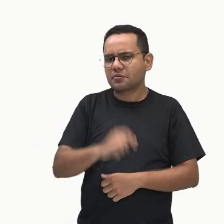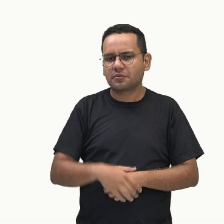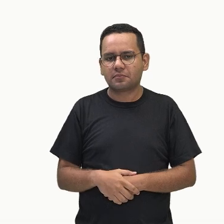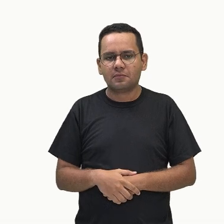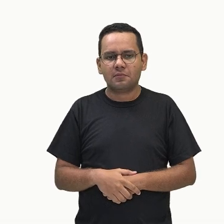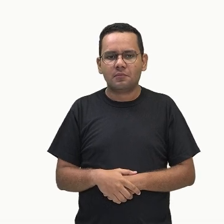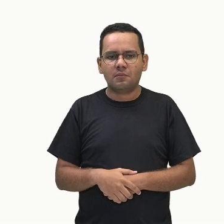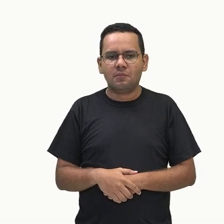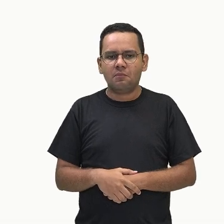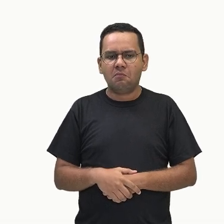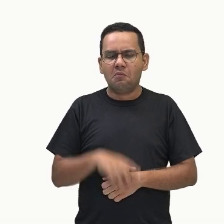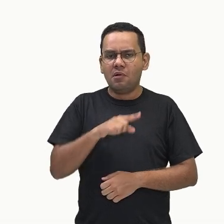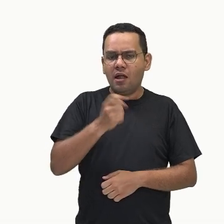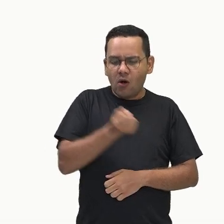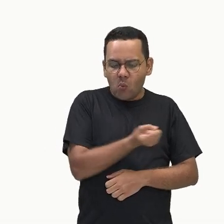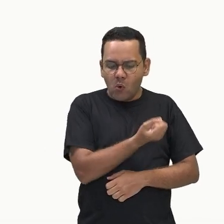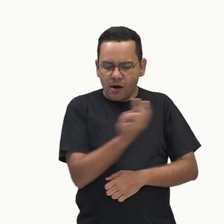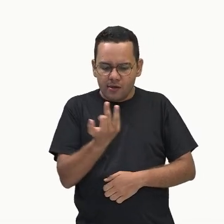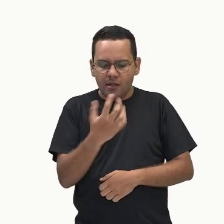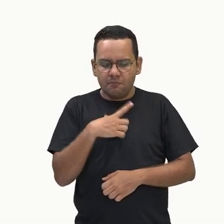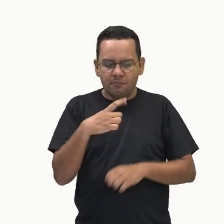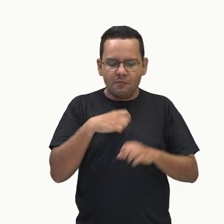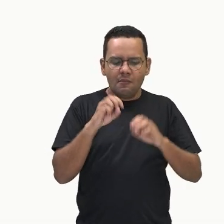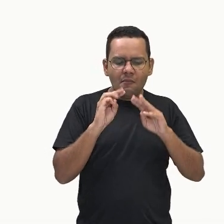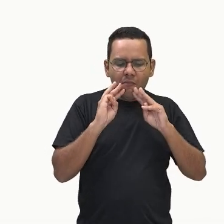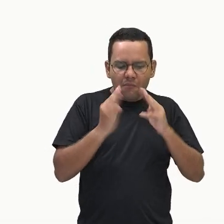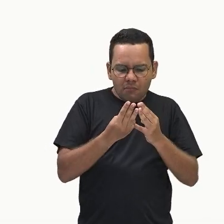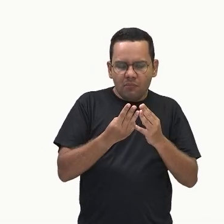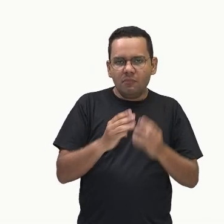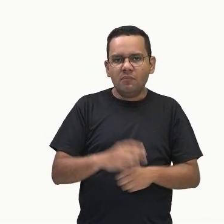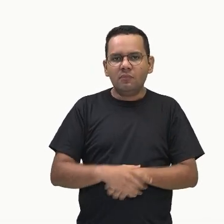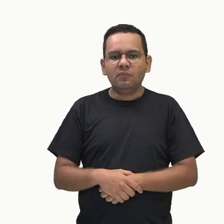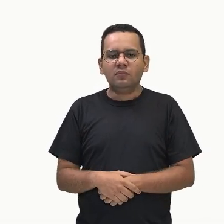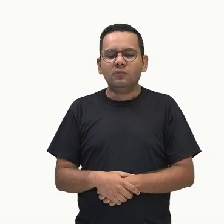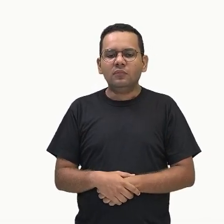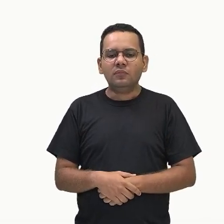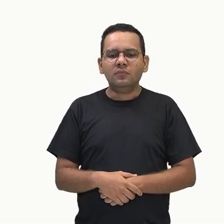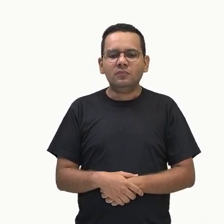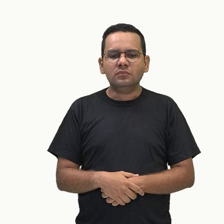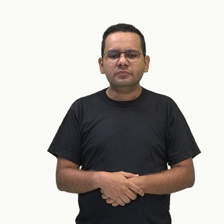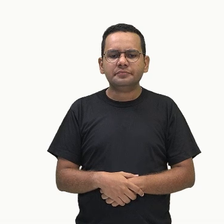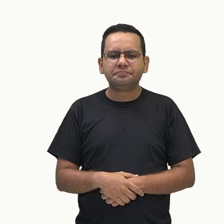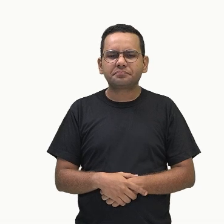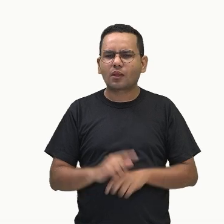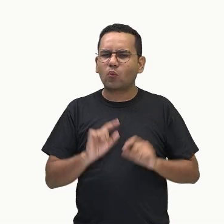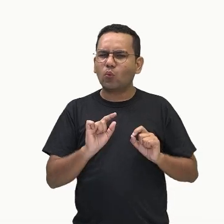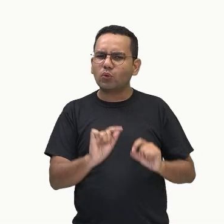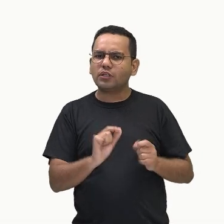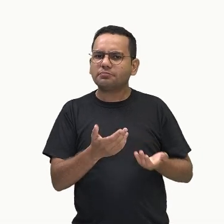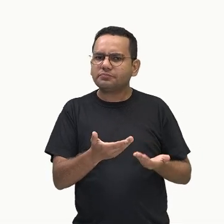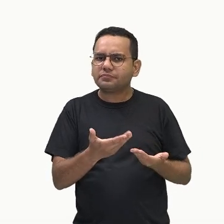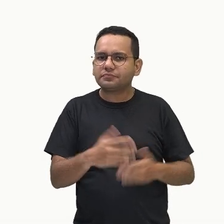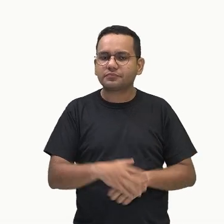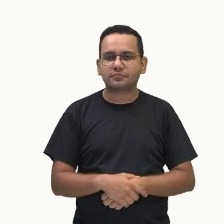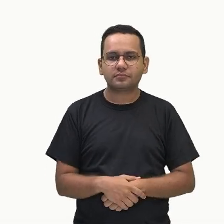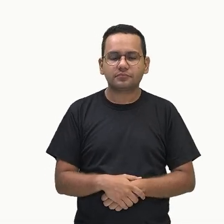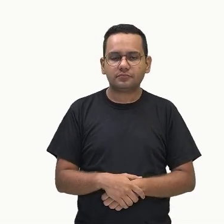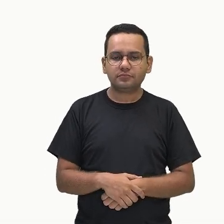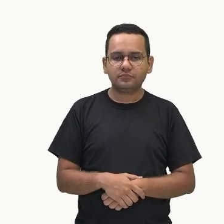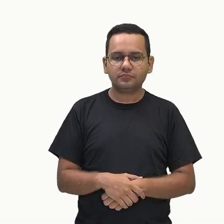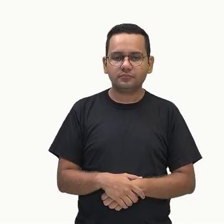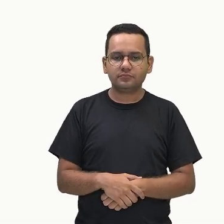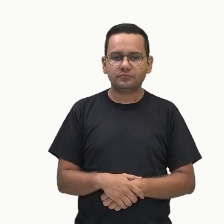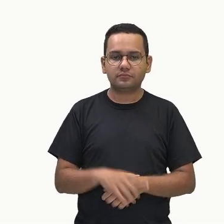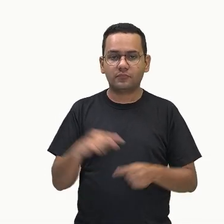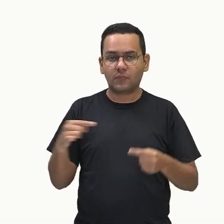quê? Número de massa. E o que é o número de massa, professora?